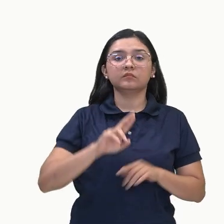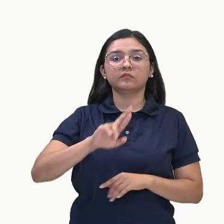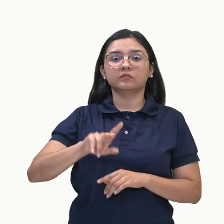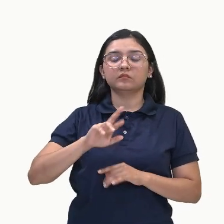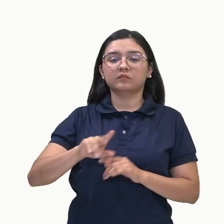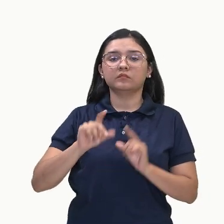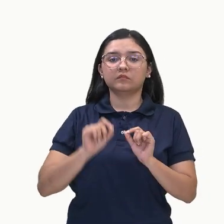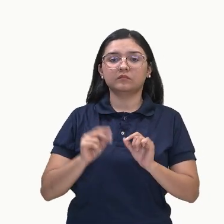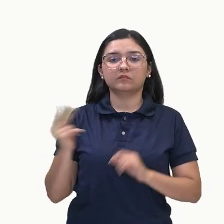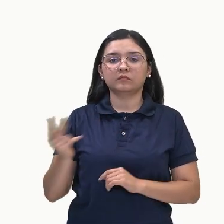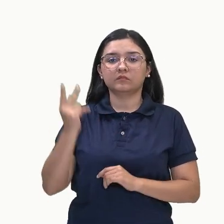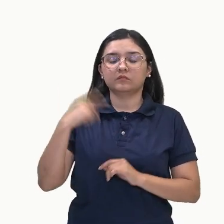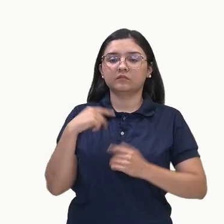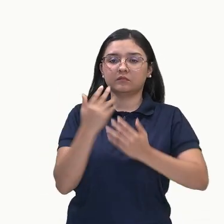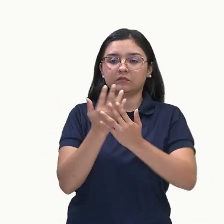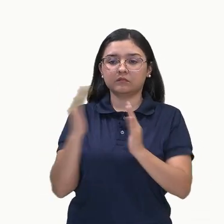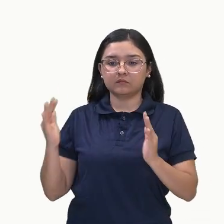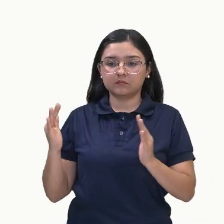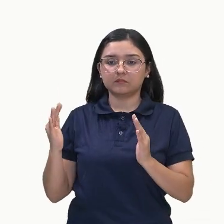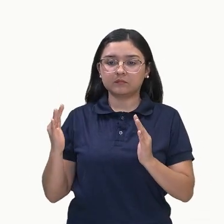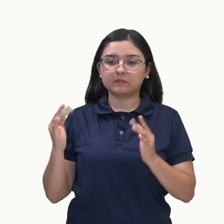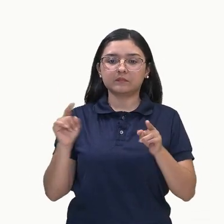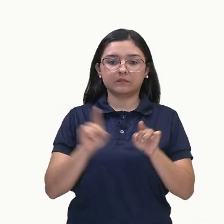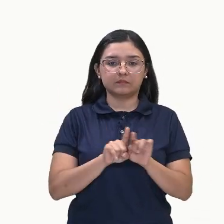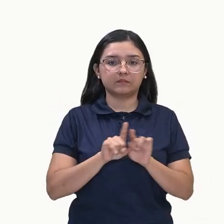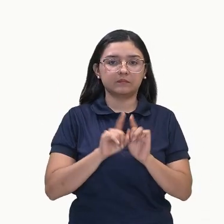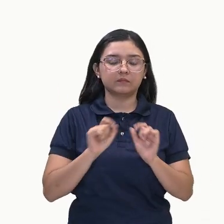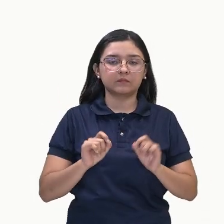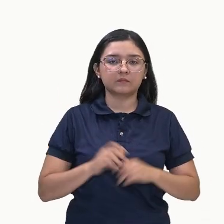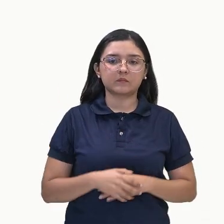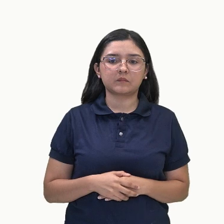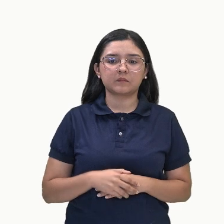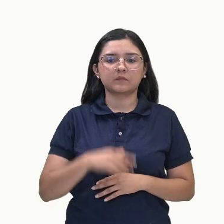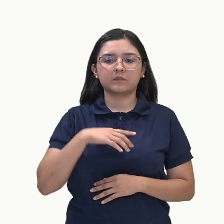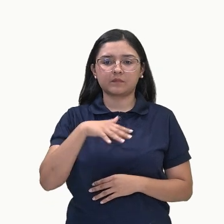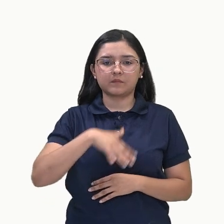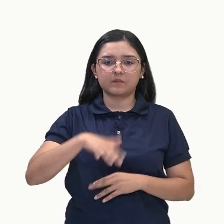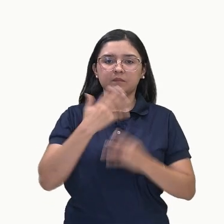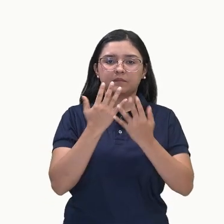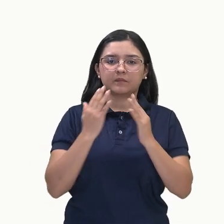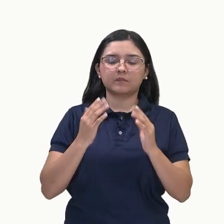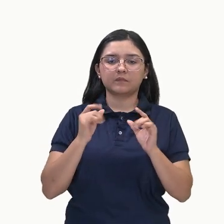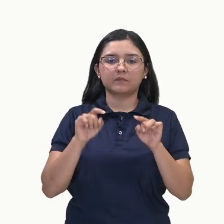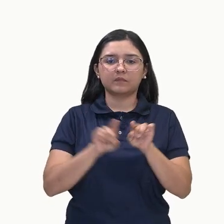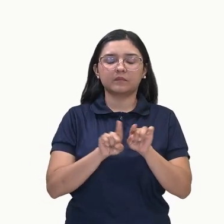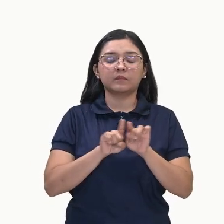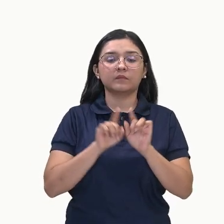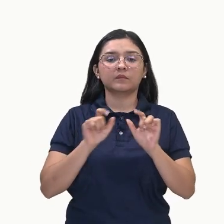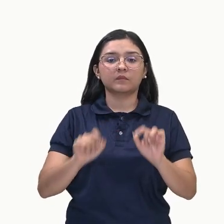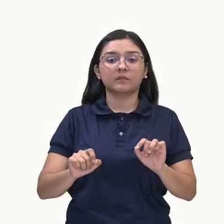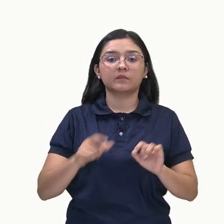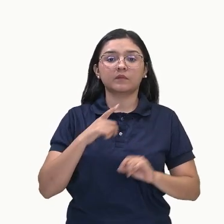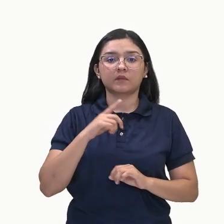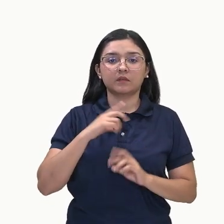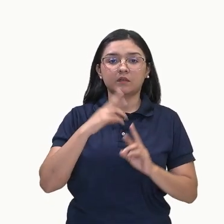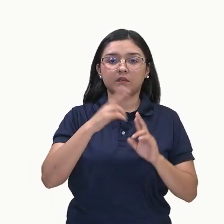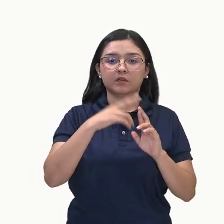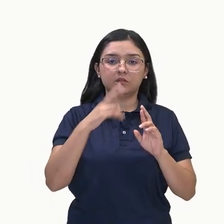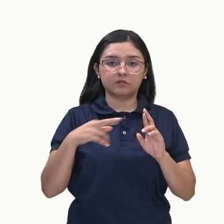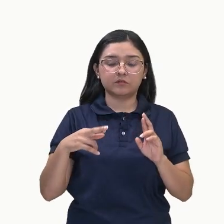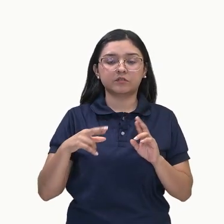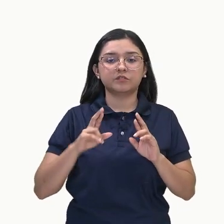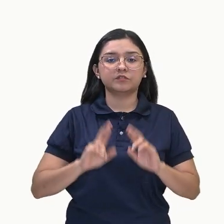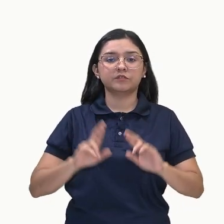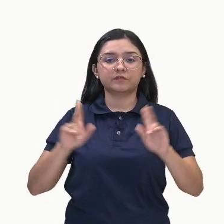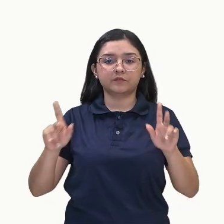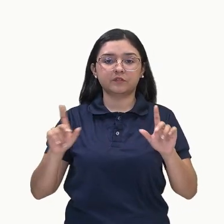valorização da natureza, e dentro dessa natureza a religiosidade, que a religiosidade é